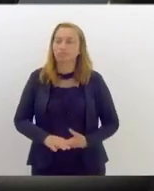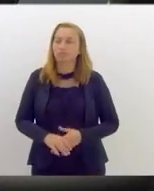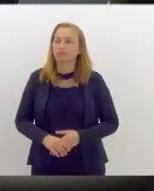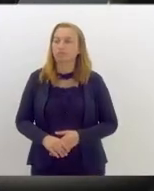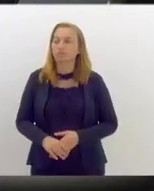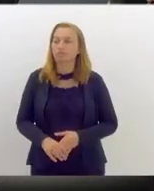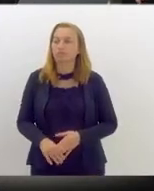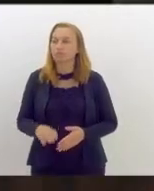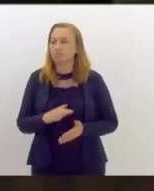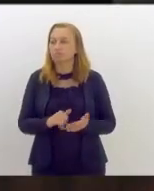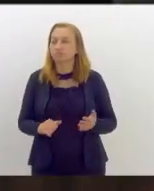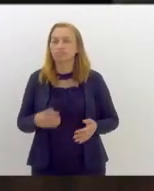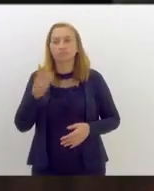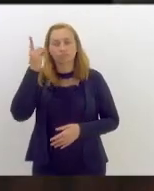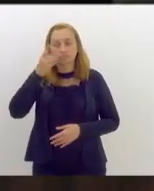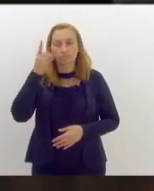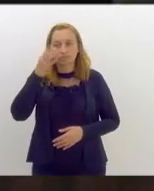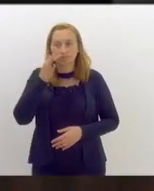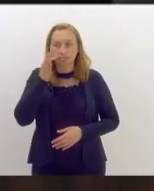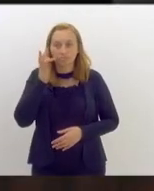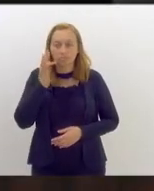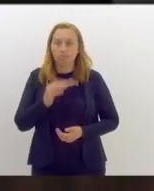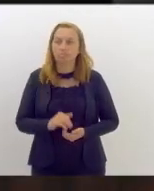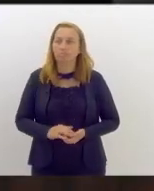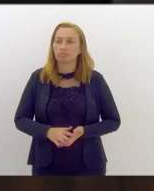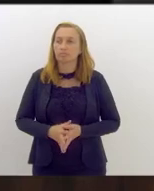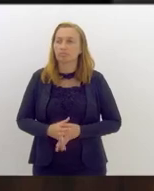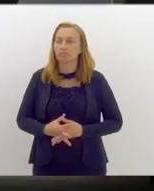Renata retirou Deputado Flávio Serafim